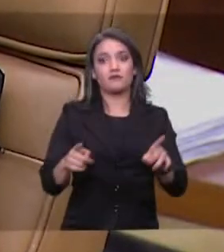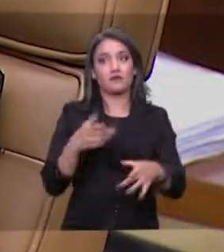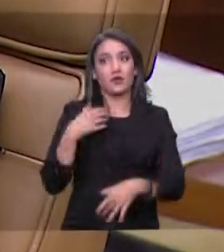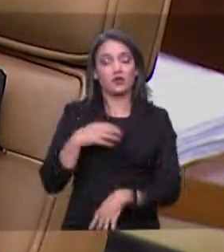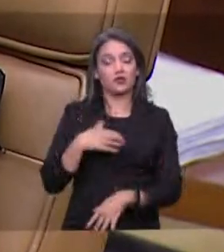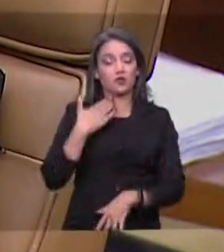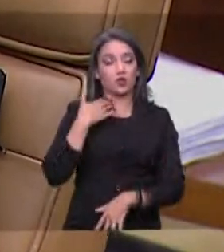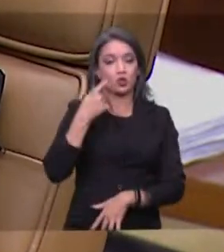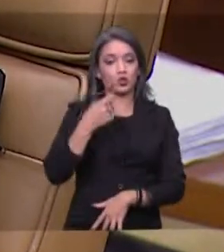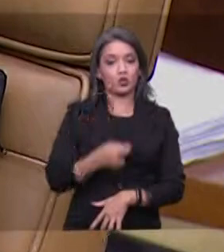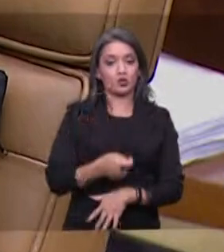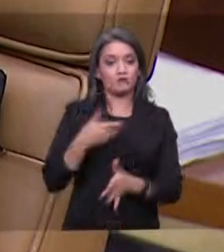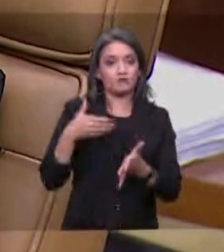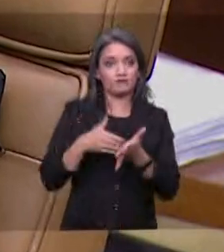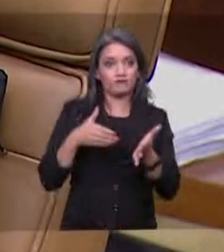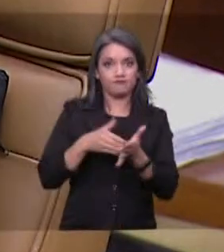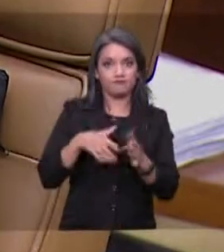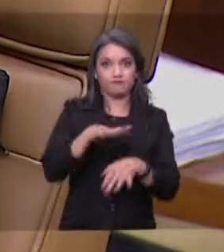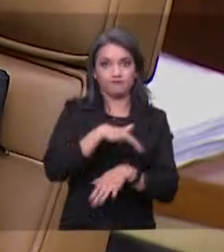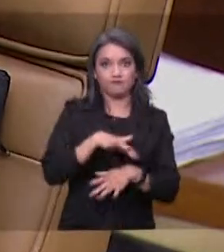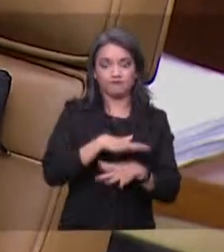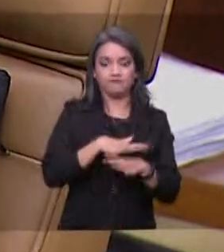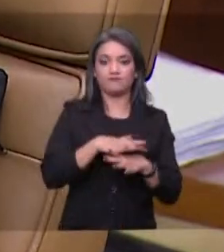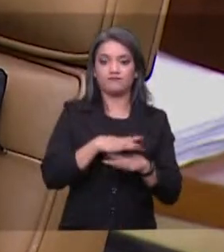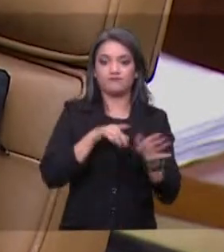fase de investigação. Só que,